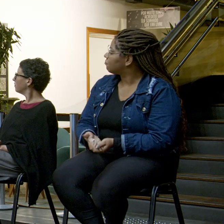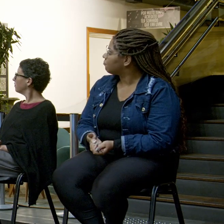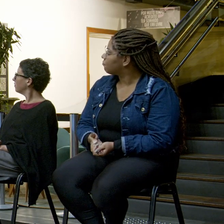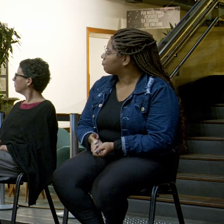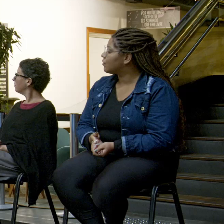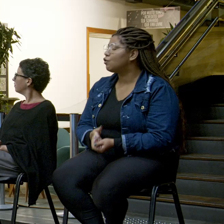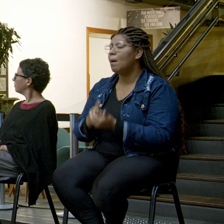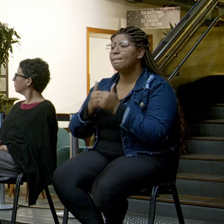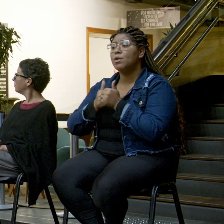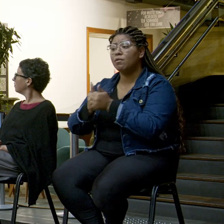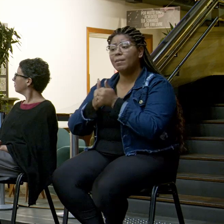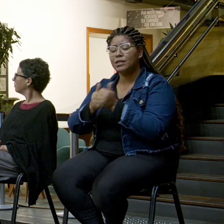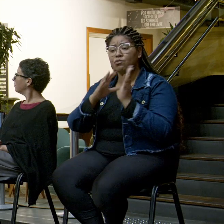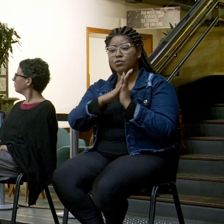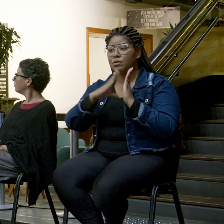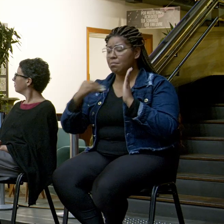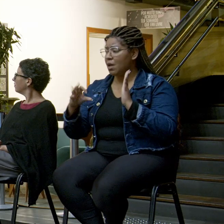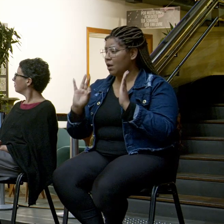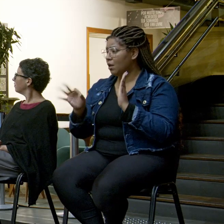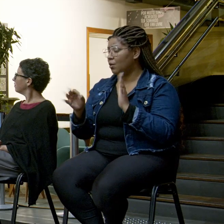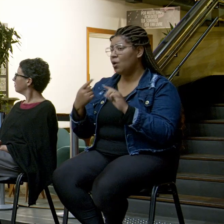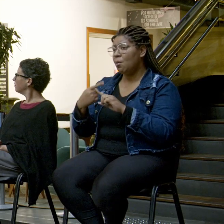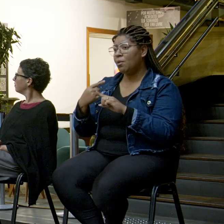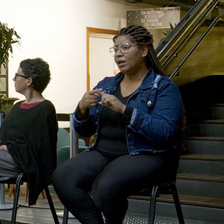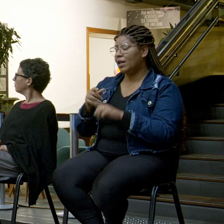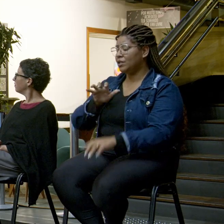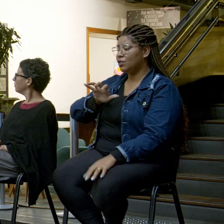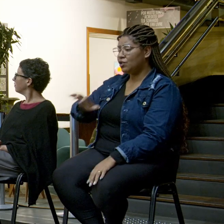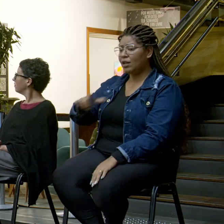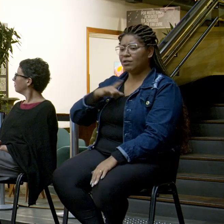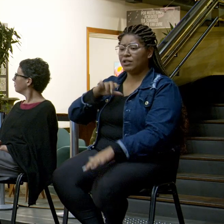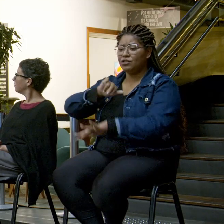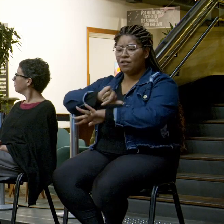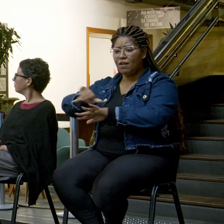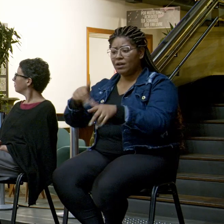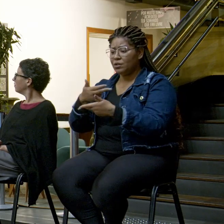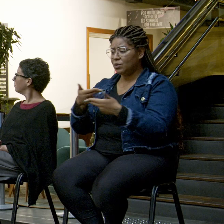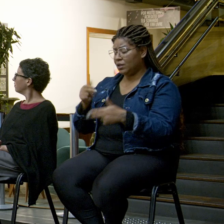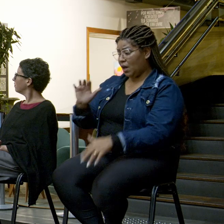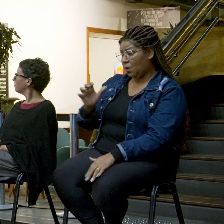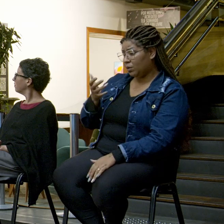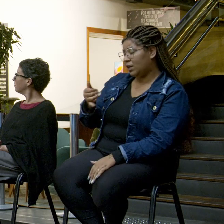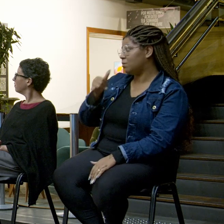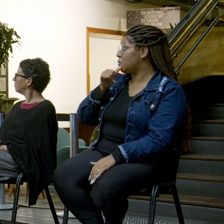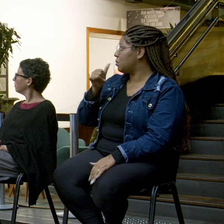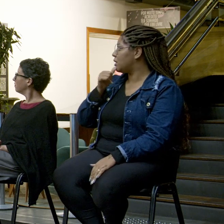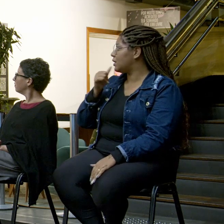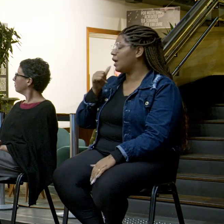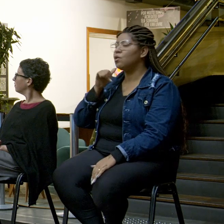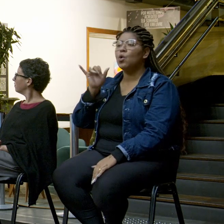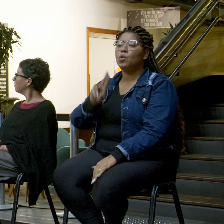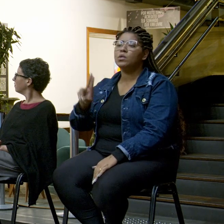de uma aproximação, de um espelhamento mesmo, assim. E acho que essa situação acontece várias vezes na exposição à mesa, com os fones